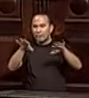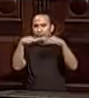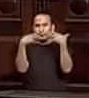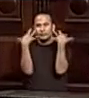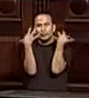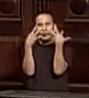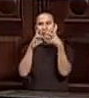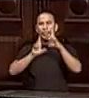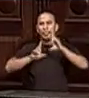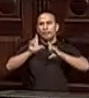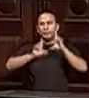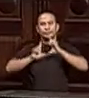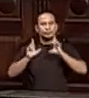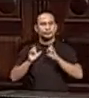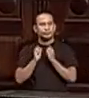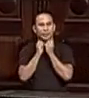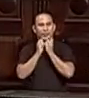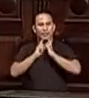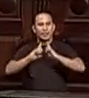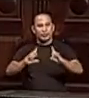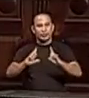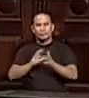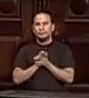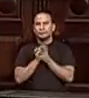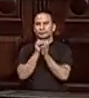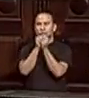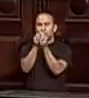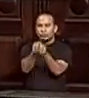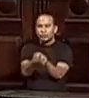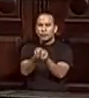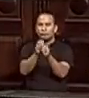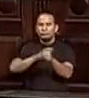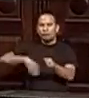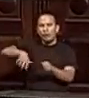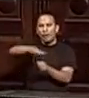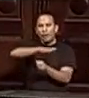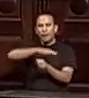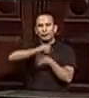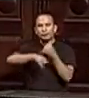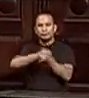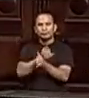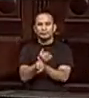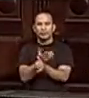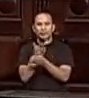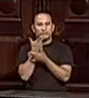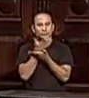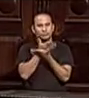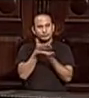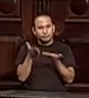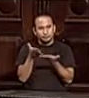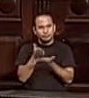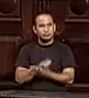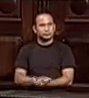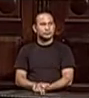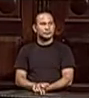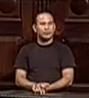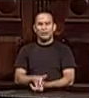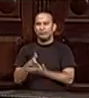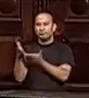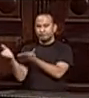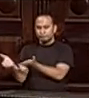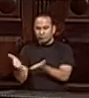assistem pela TV Alerj e aqueles que nos acompanham pelas redes sociais. Eu queria inicialmente